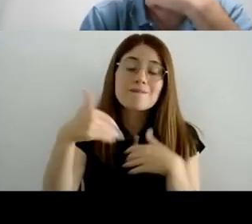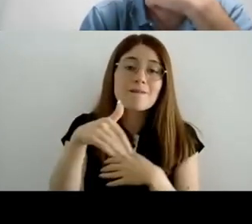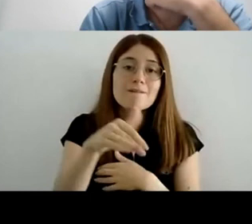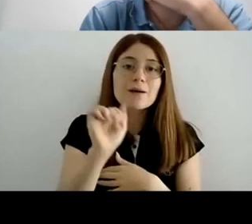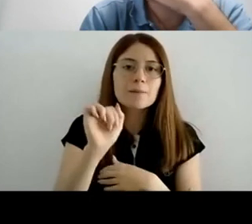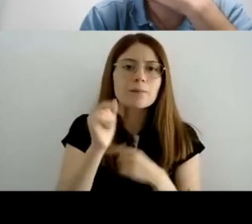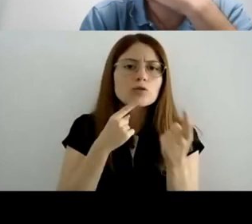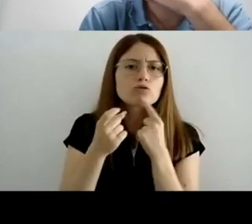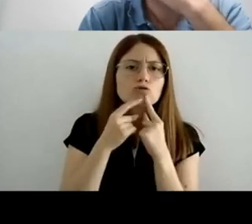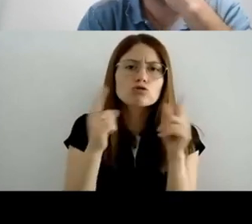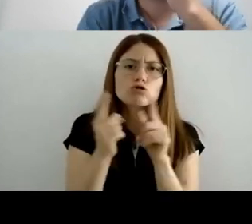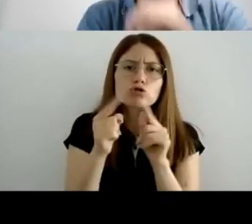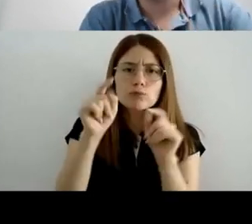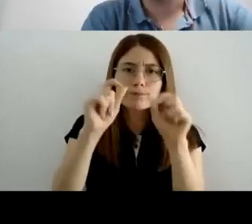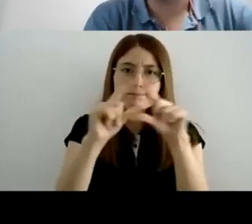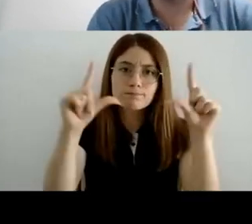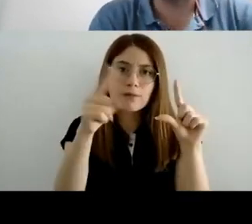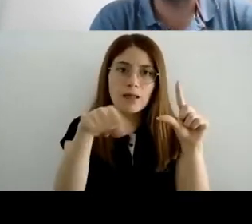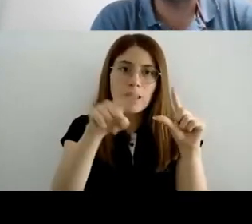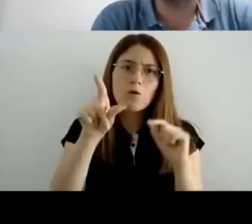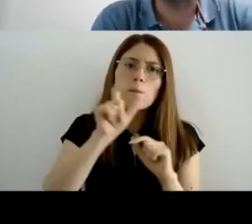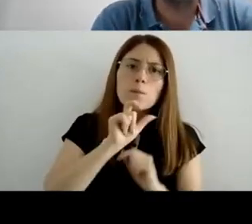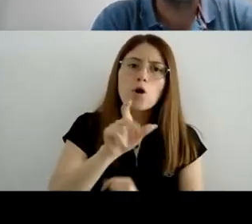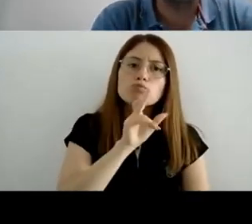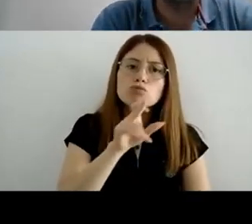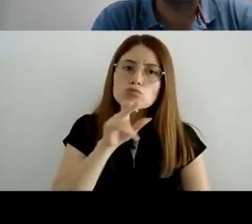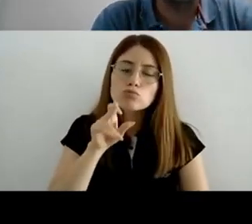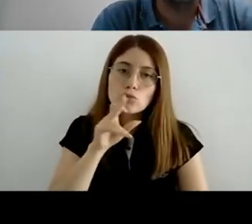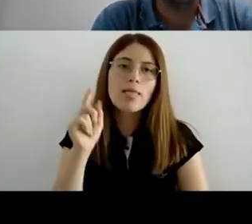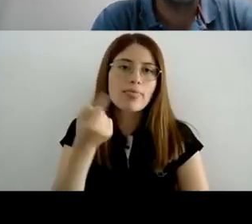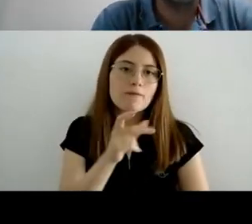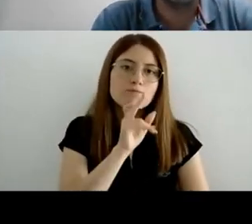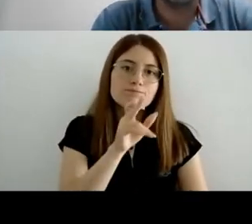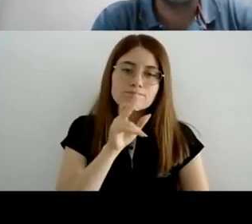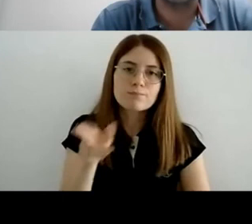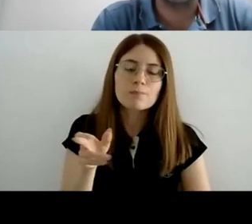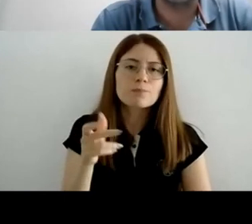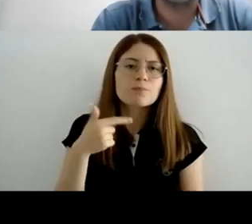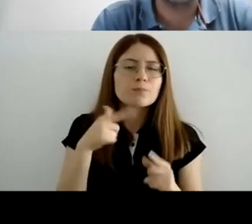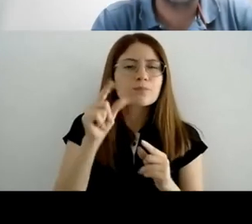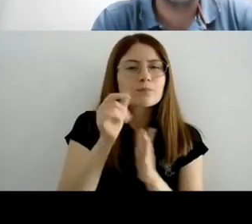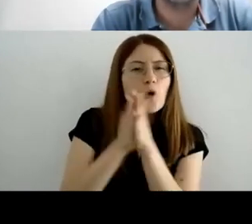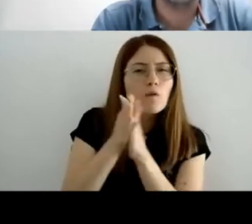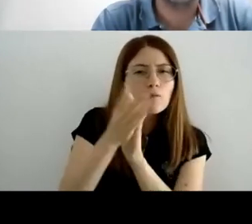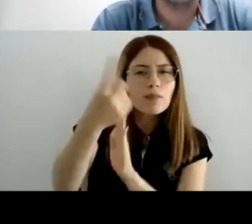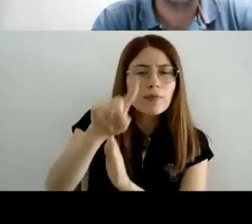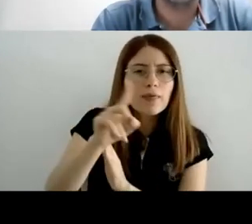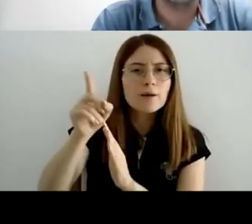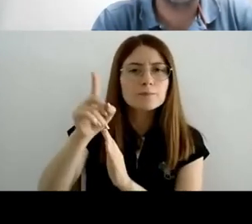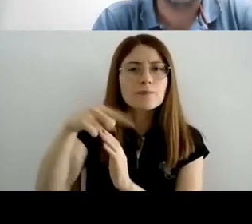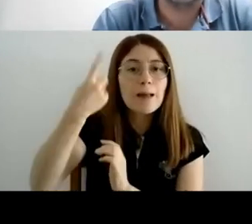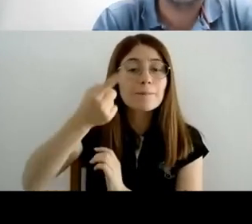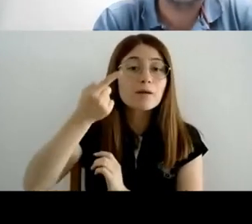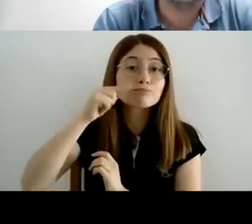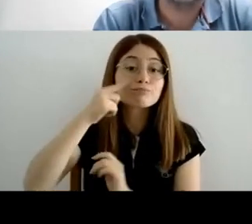pequeno inquérito no ecrã, ao qual podem responder, e devem. Aproveitamos para vos convidar a assistir à conferência que o INA